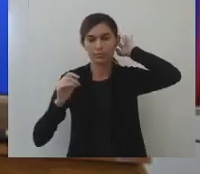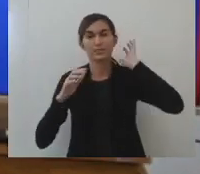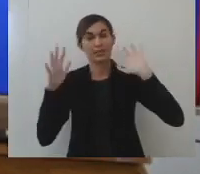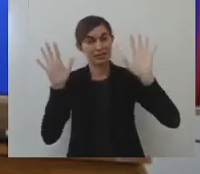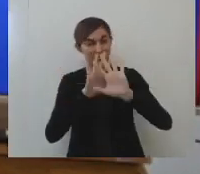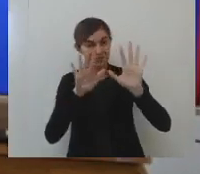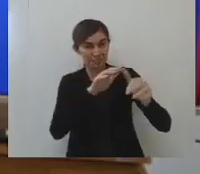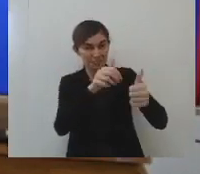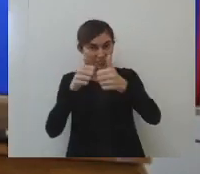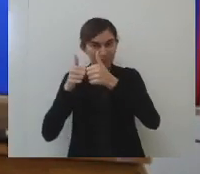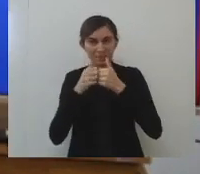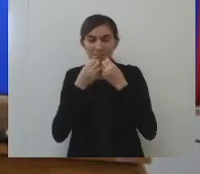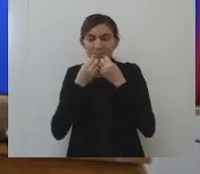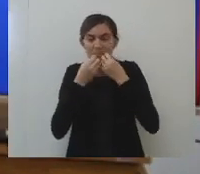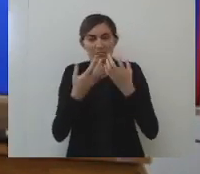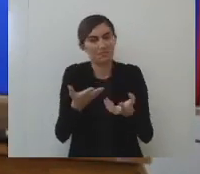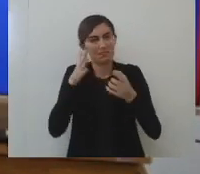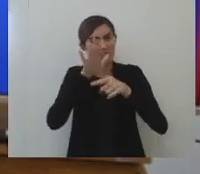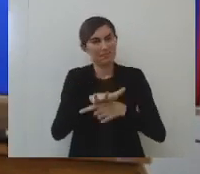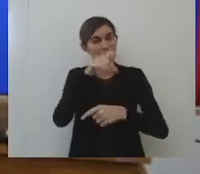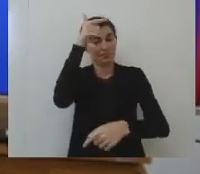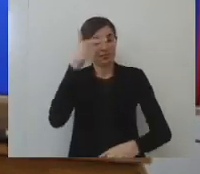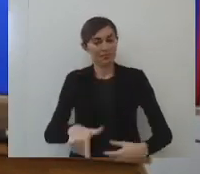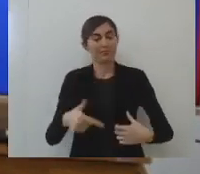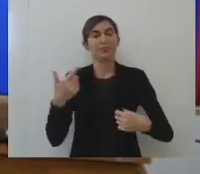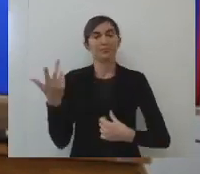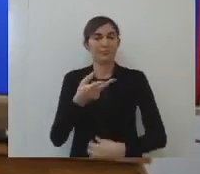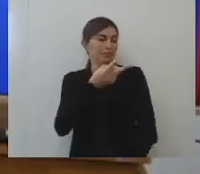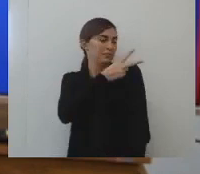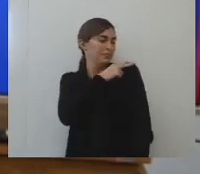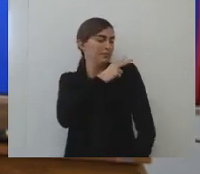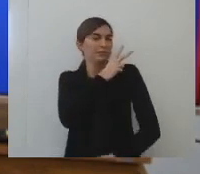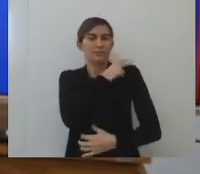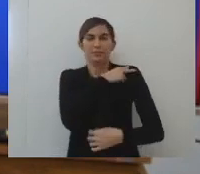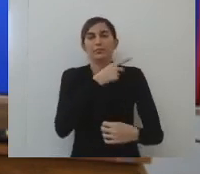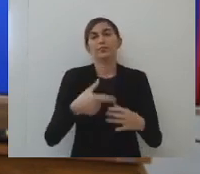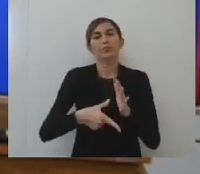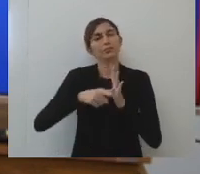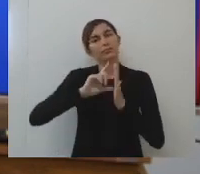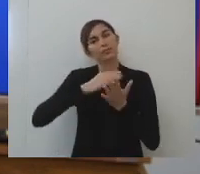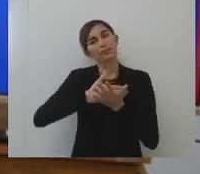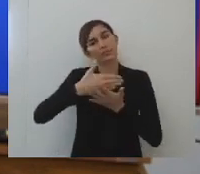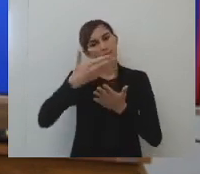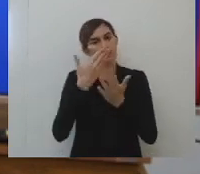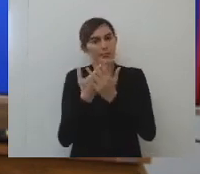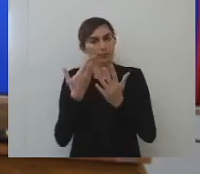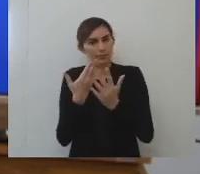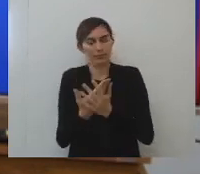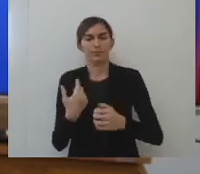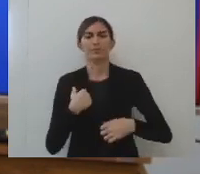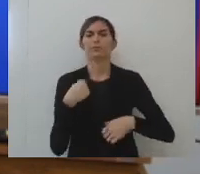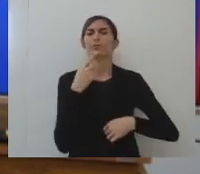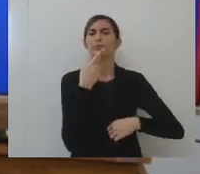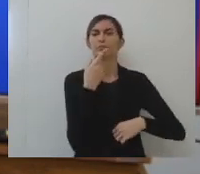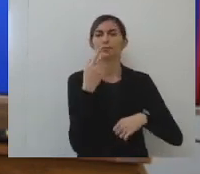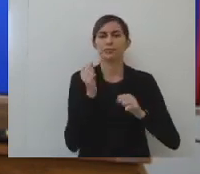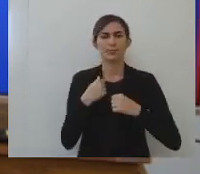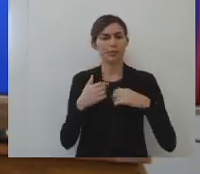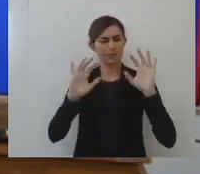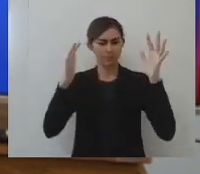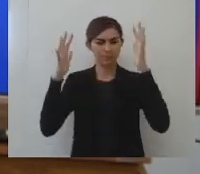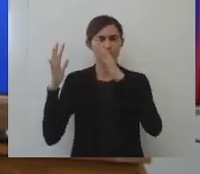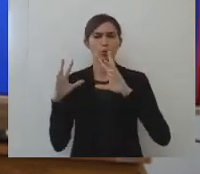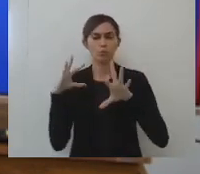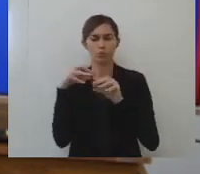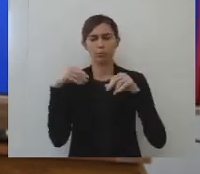E aí, pessoal, boa tarde de novo. A gente está agora com a turma do segundo ano. Antes de começar essa aula, eu queria fazer uma grande homenagem a todos